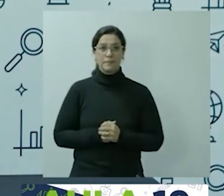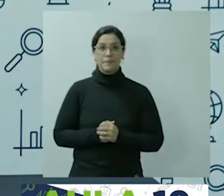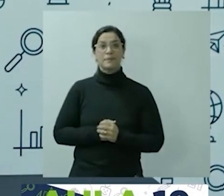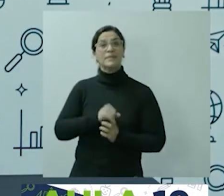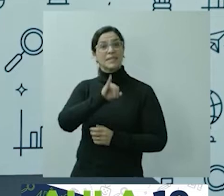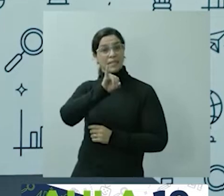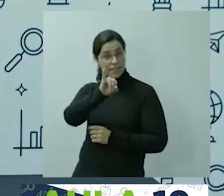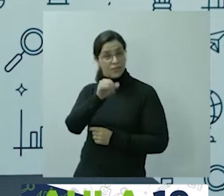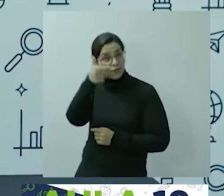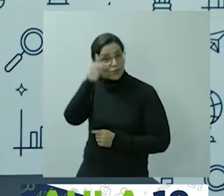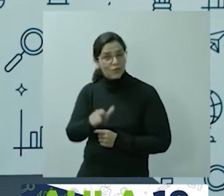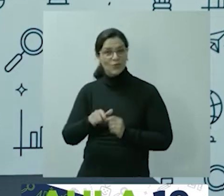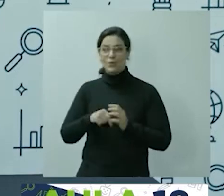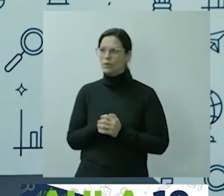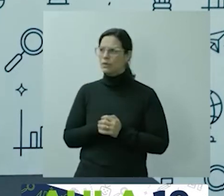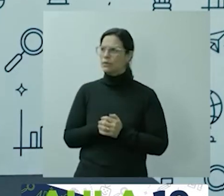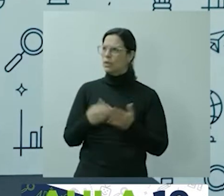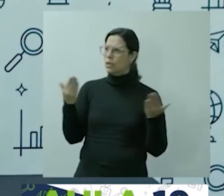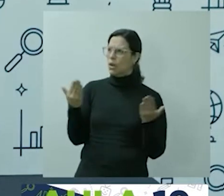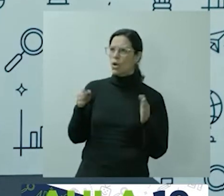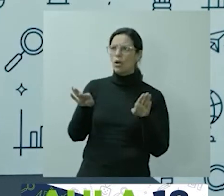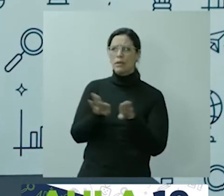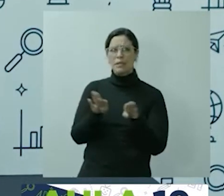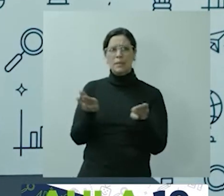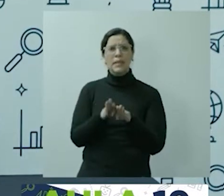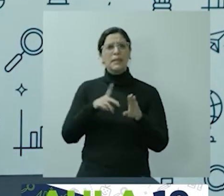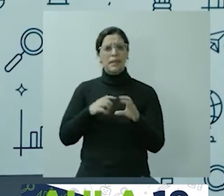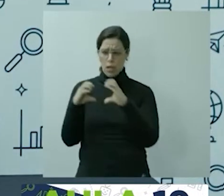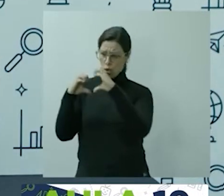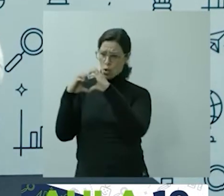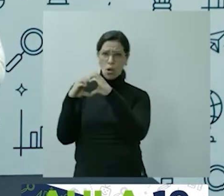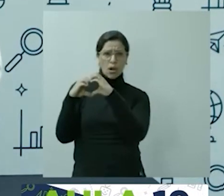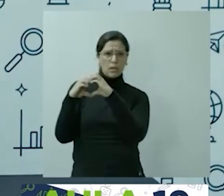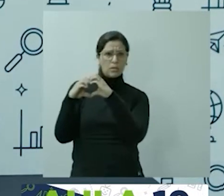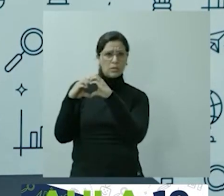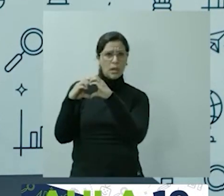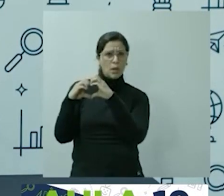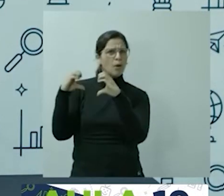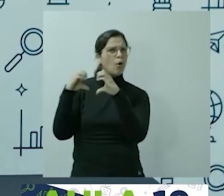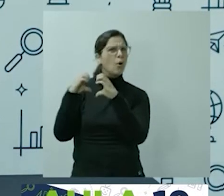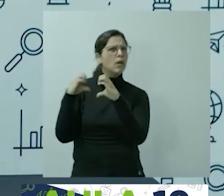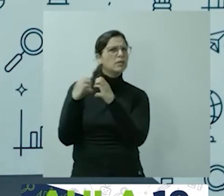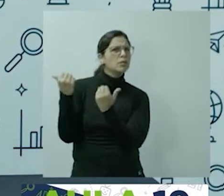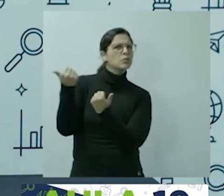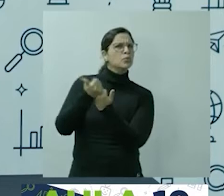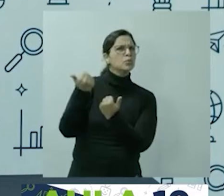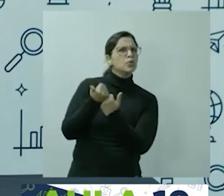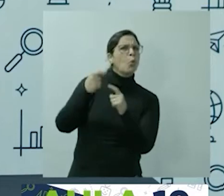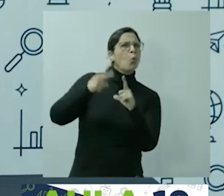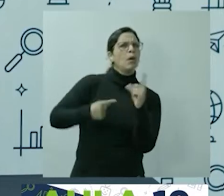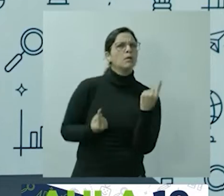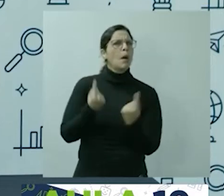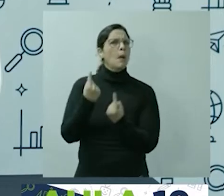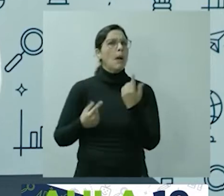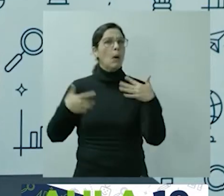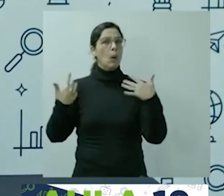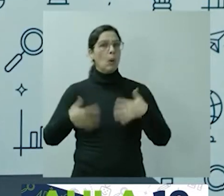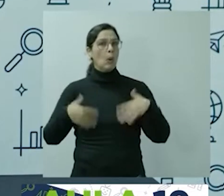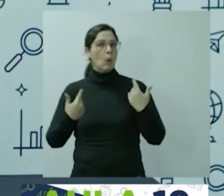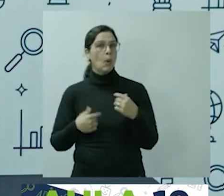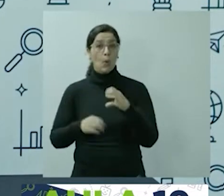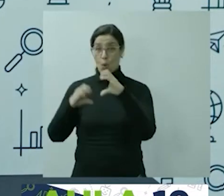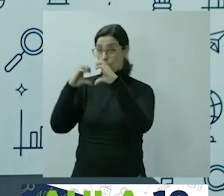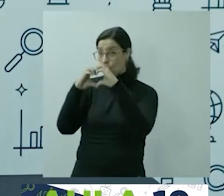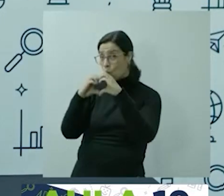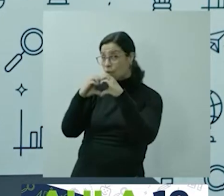Letra I novamente. E o último é um coração. Vocês lembram por qual letra nós devemos trocar ali